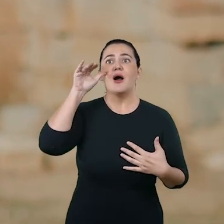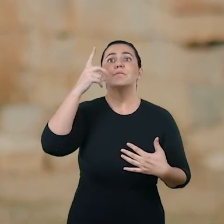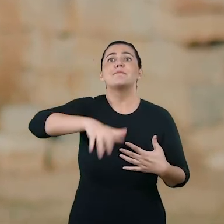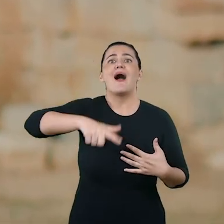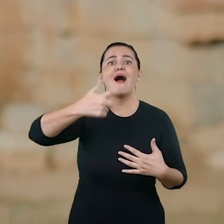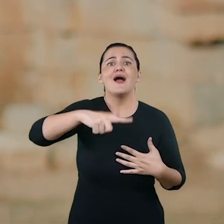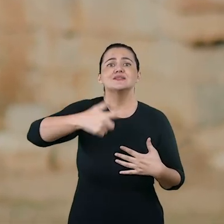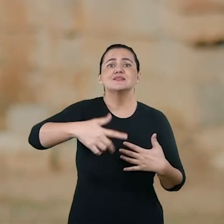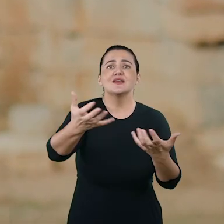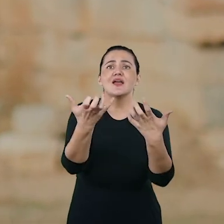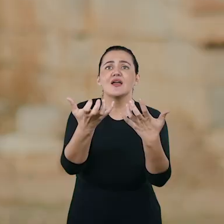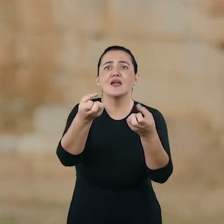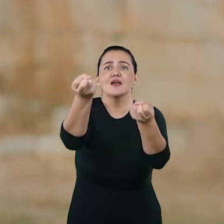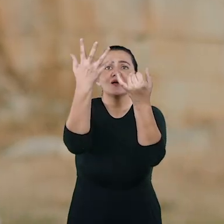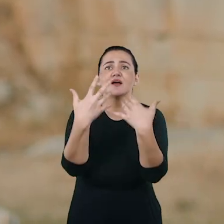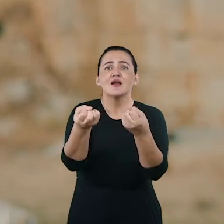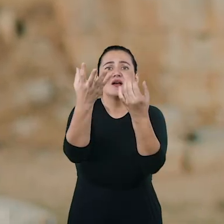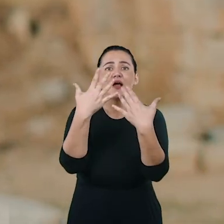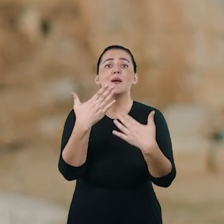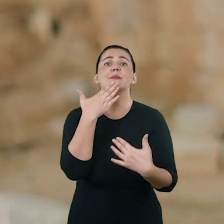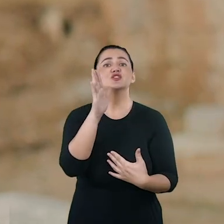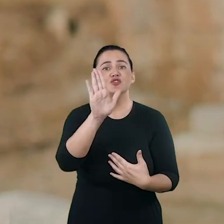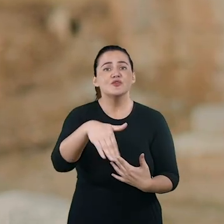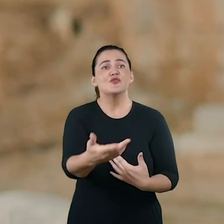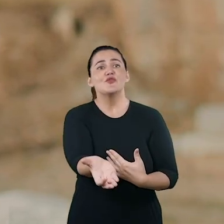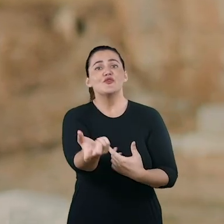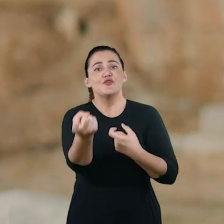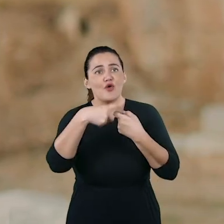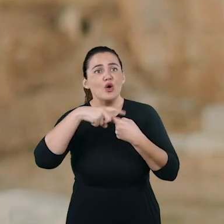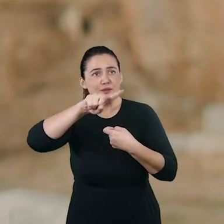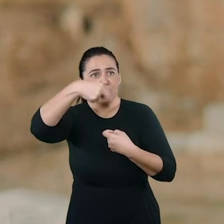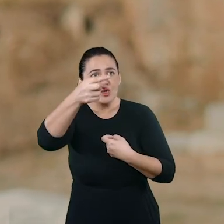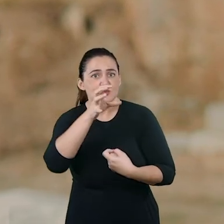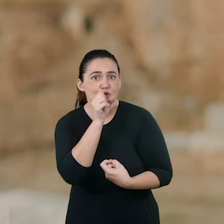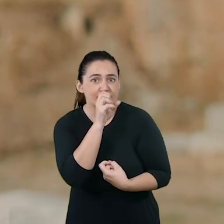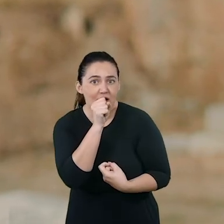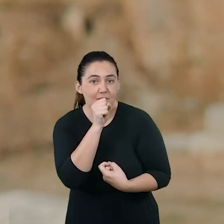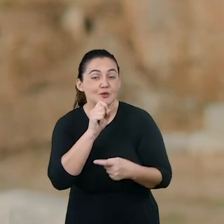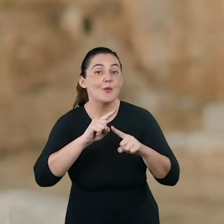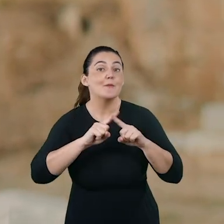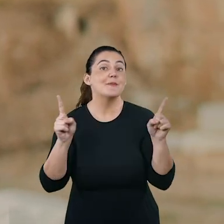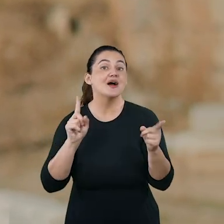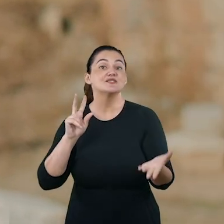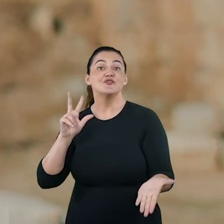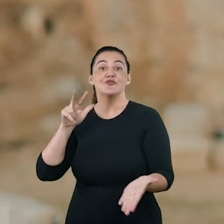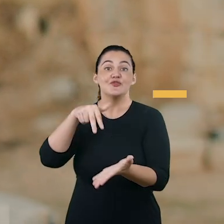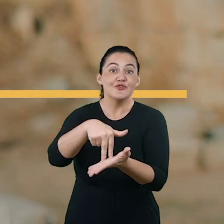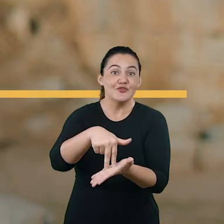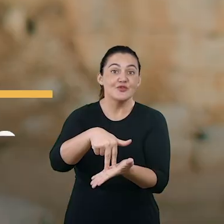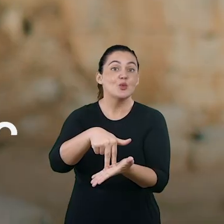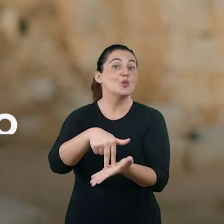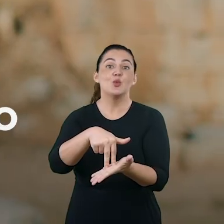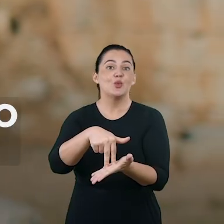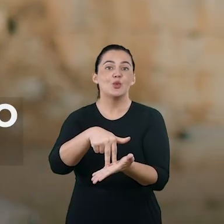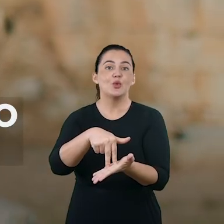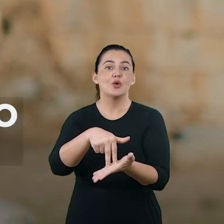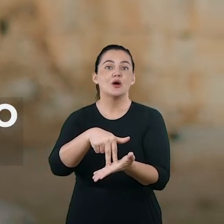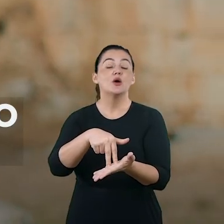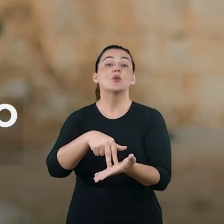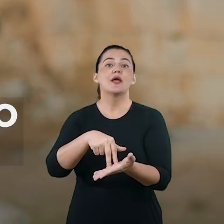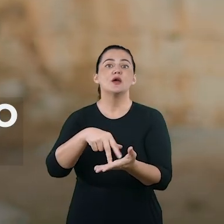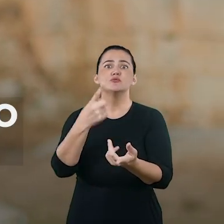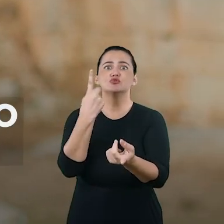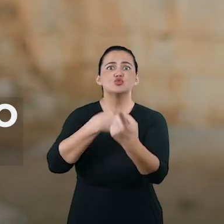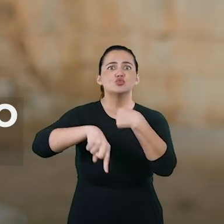pedi-lo para voltar para pregar no sábado seguinte. Mas, quando ele volta para pregar, o sucesso é tão